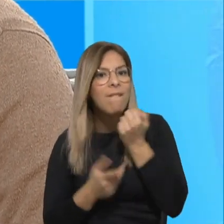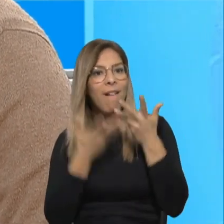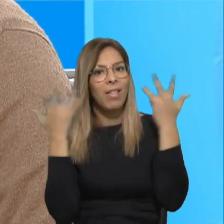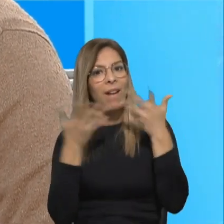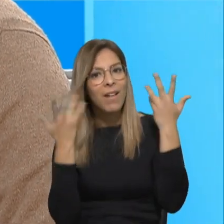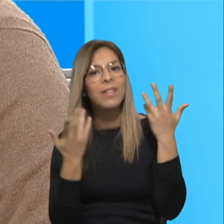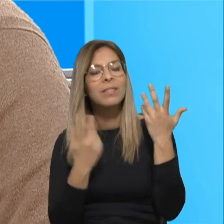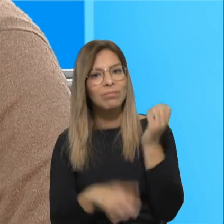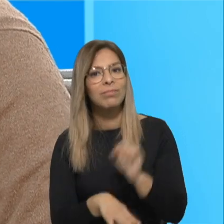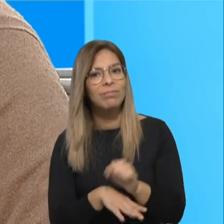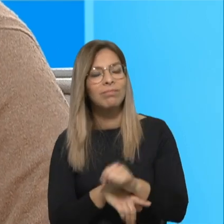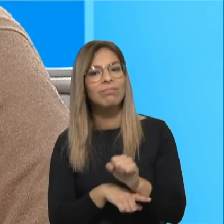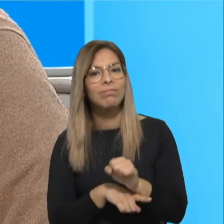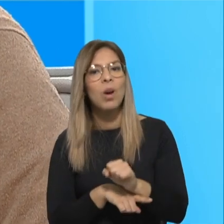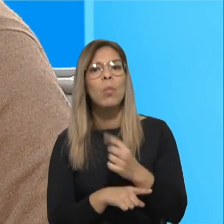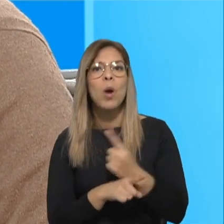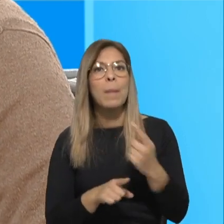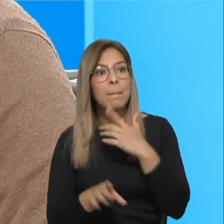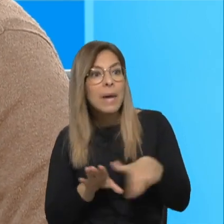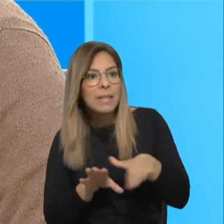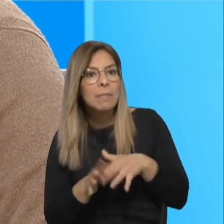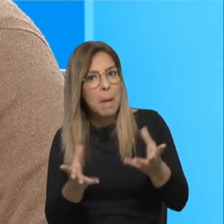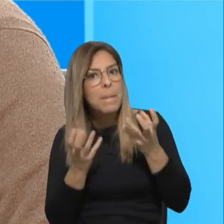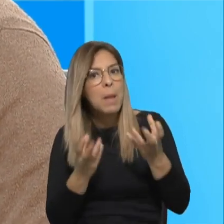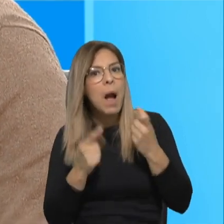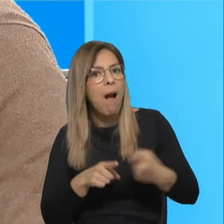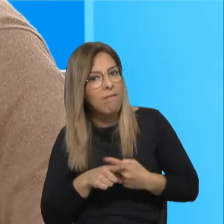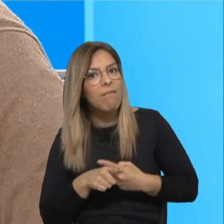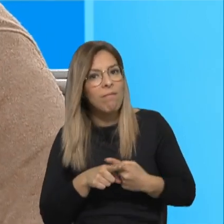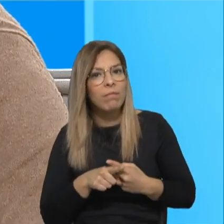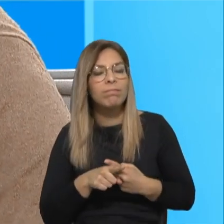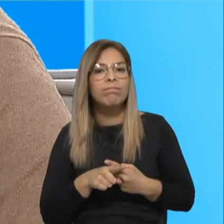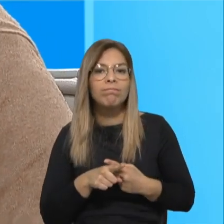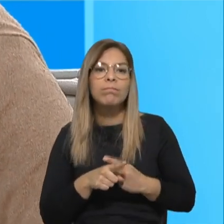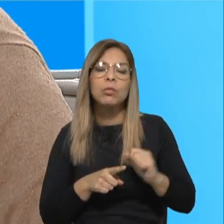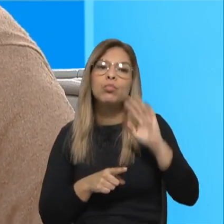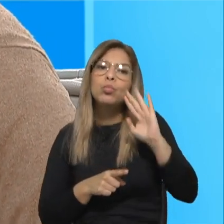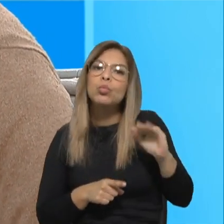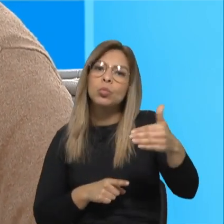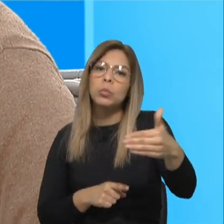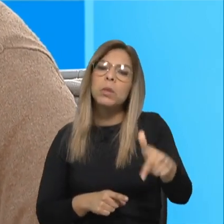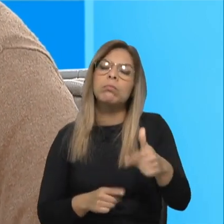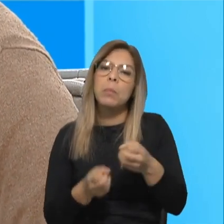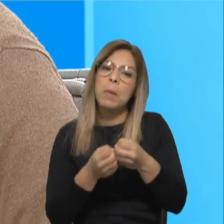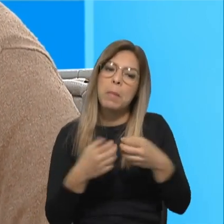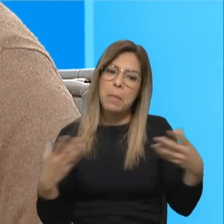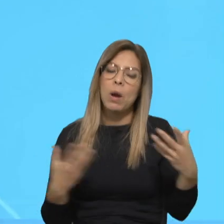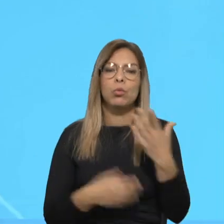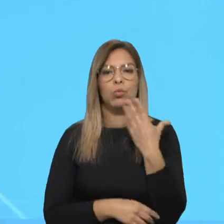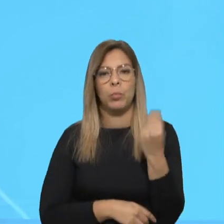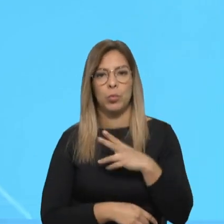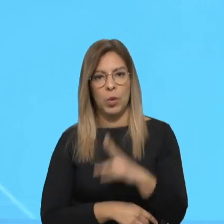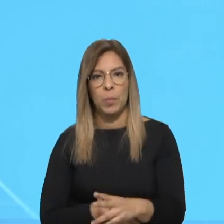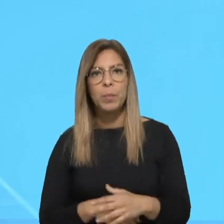de poderem começar a participar nesta visão alargada para a pastoral juvenil em Portugal. Vamos então